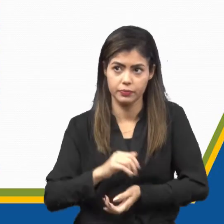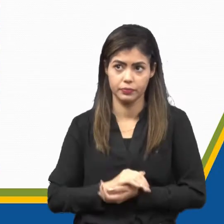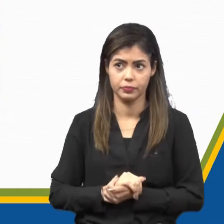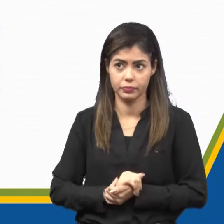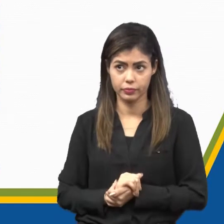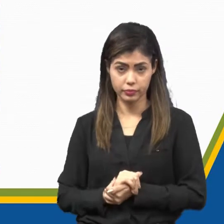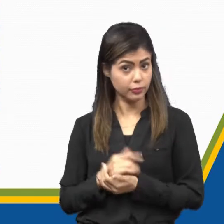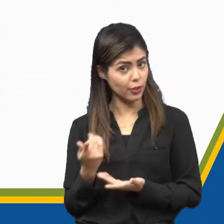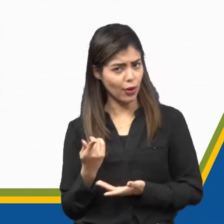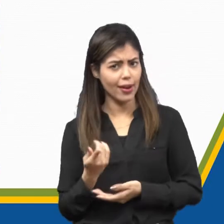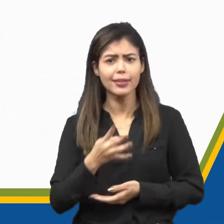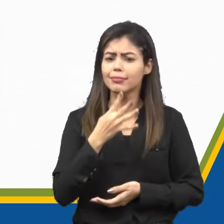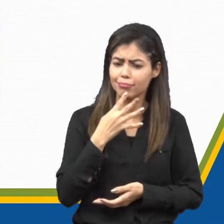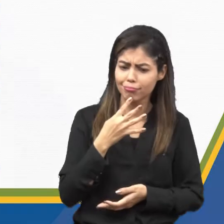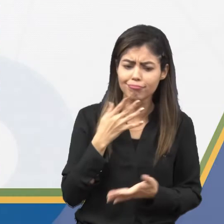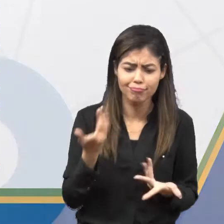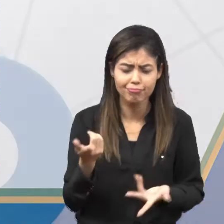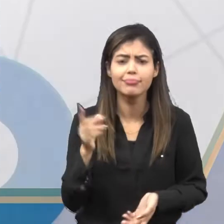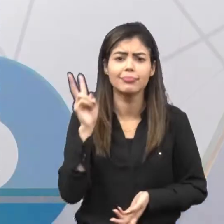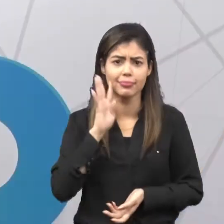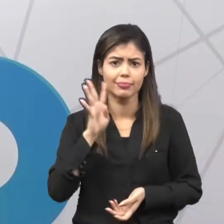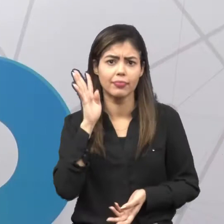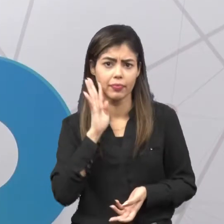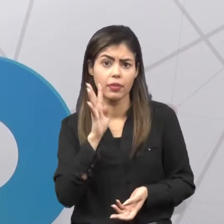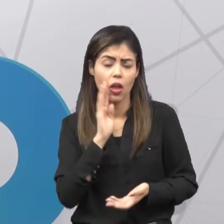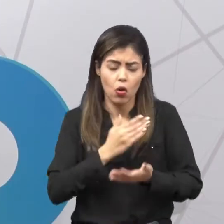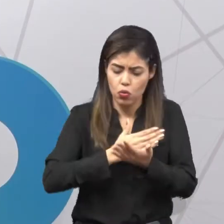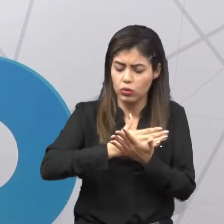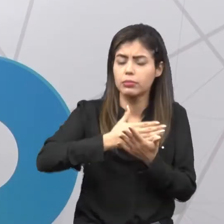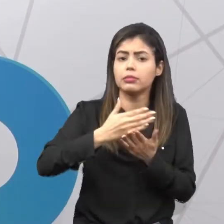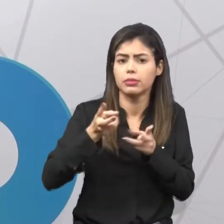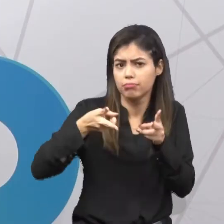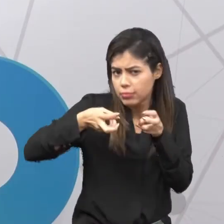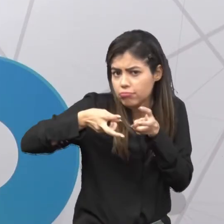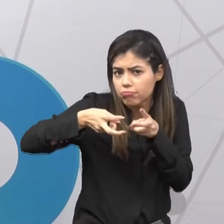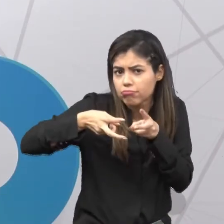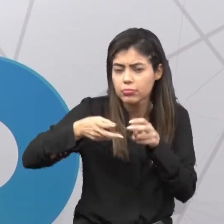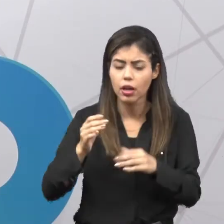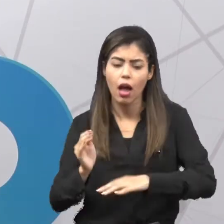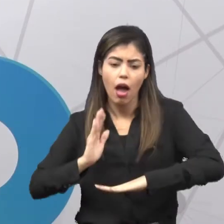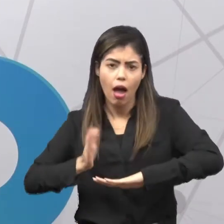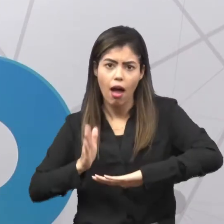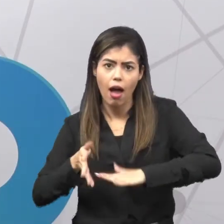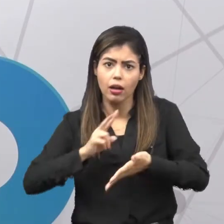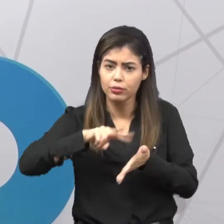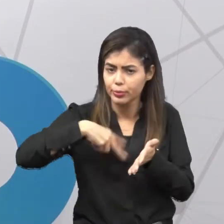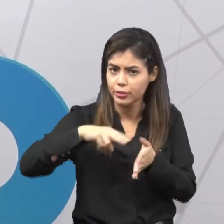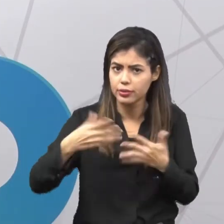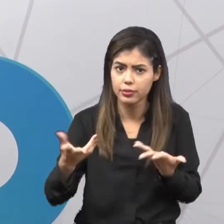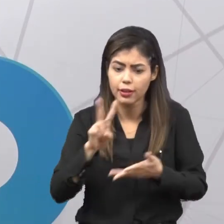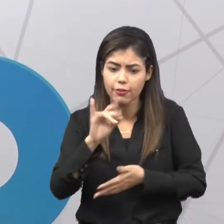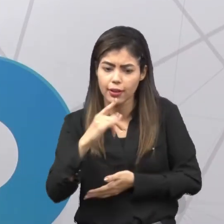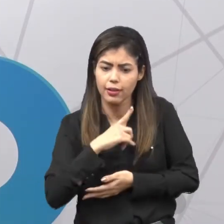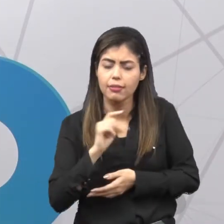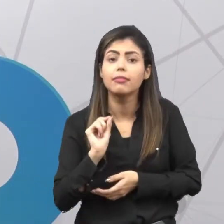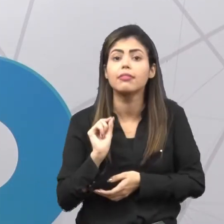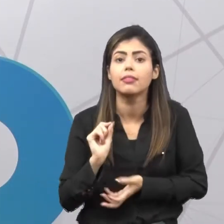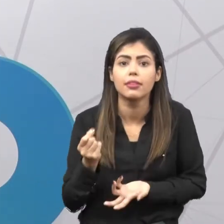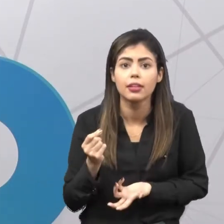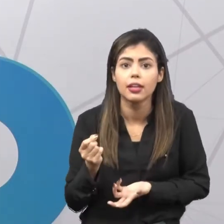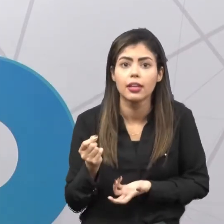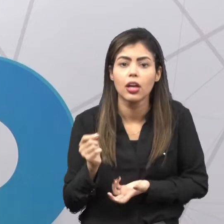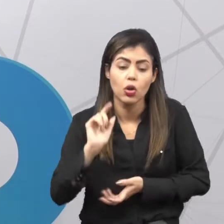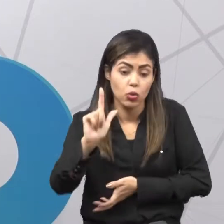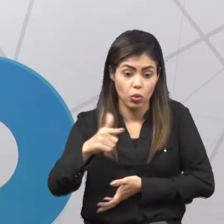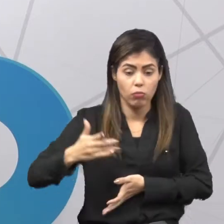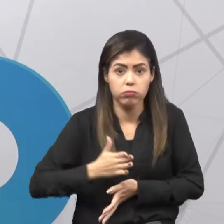revolucionária. Olha que coisa interessante, gente. Nós começamos a perceber que a dança contemporânea ela vai